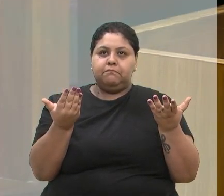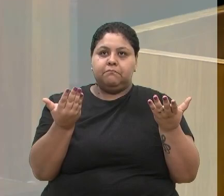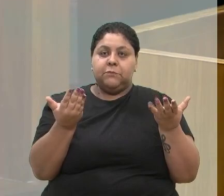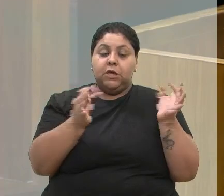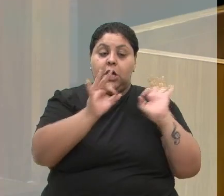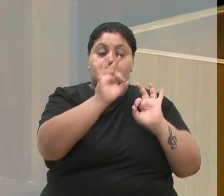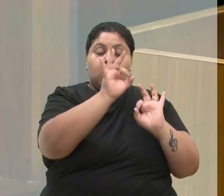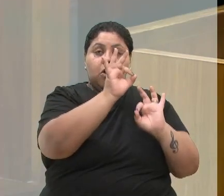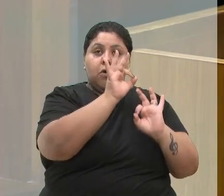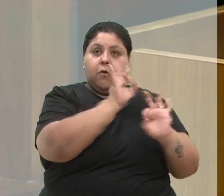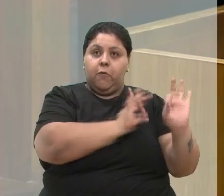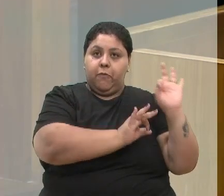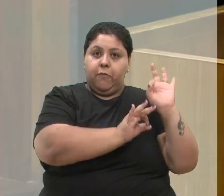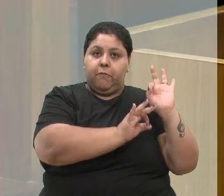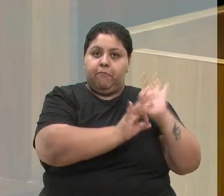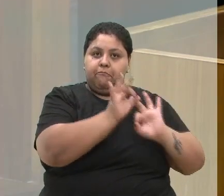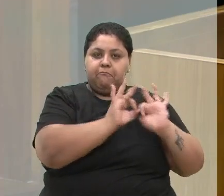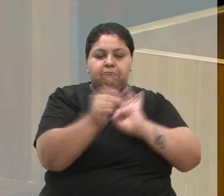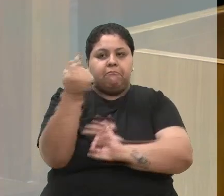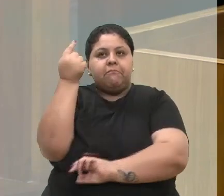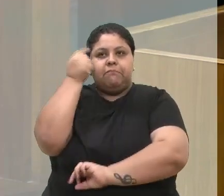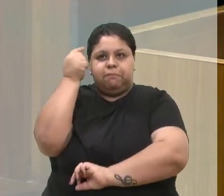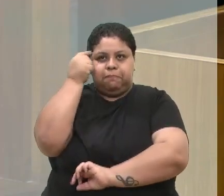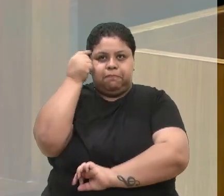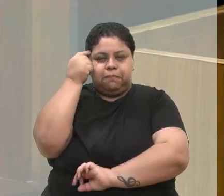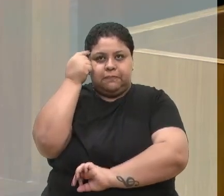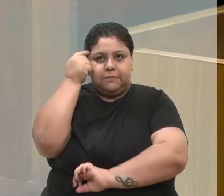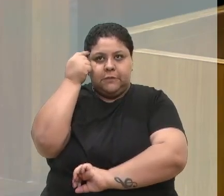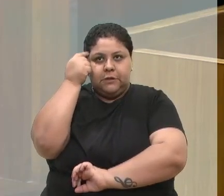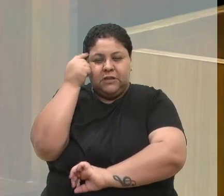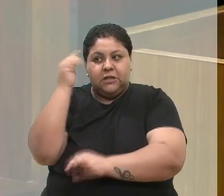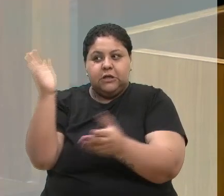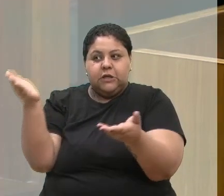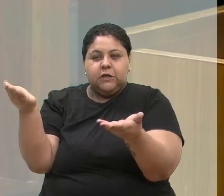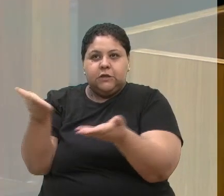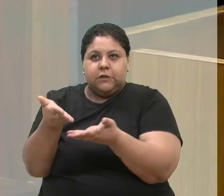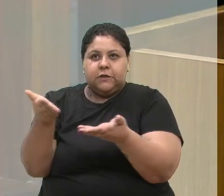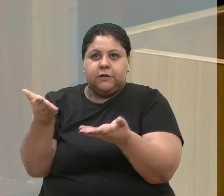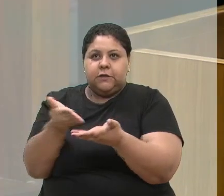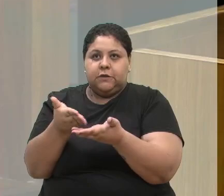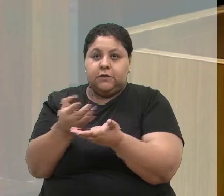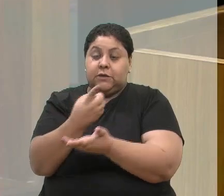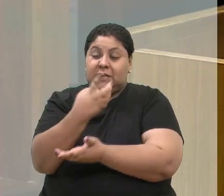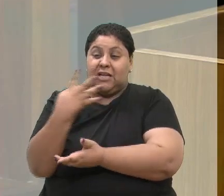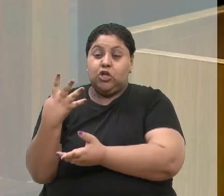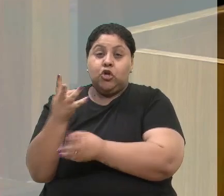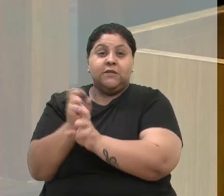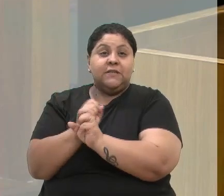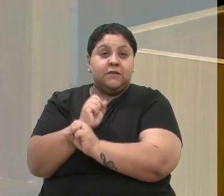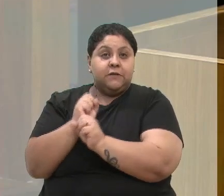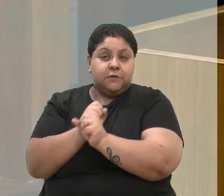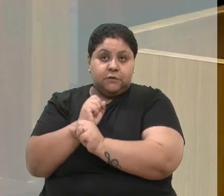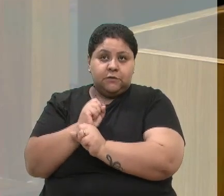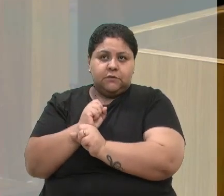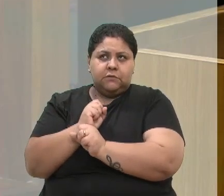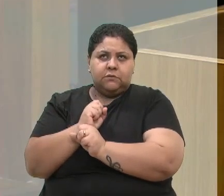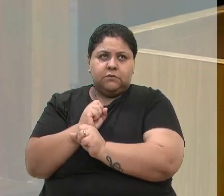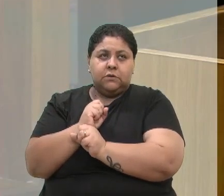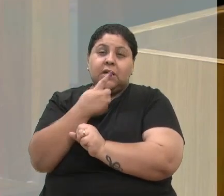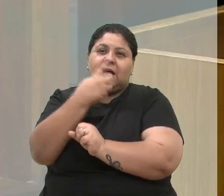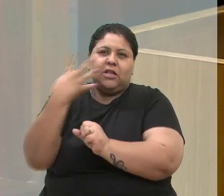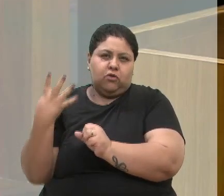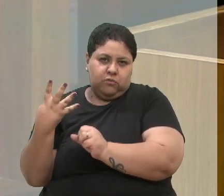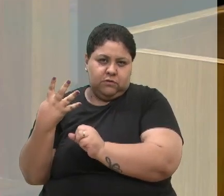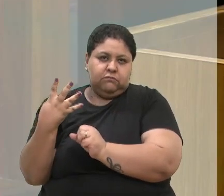coordenado e ele foi pensado já há 14 anos, 14